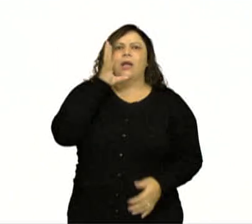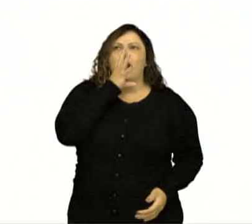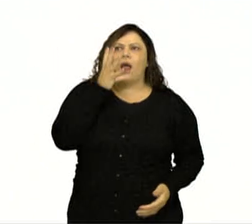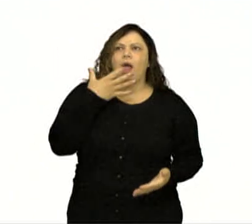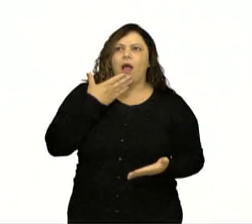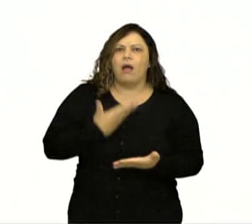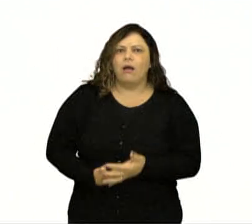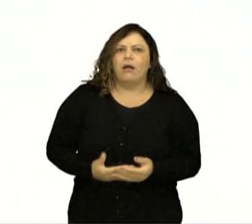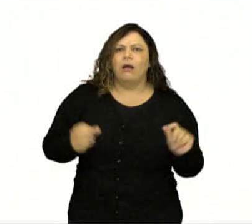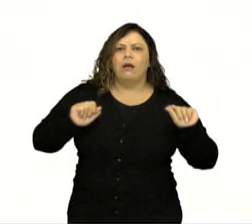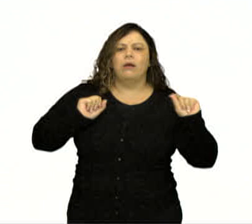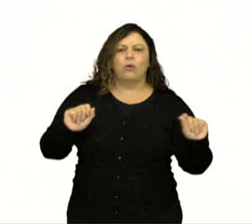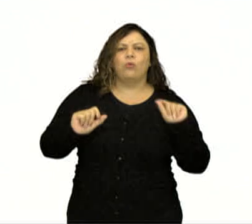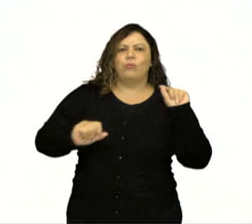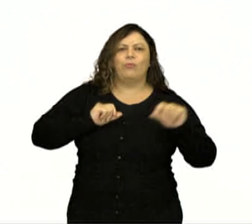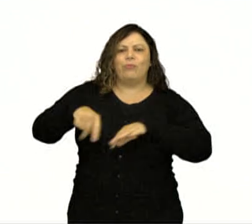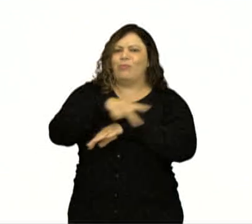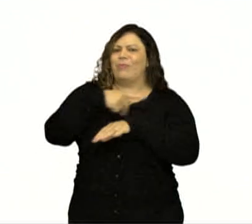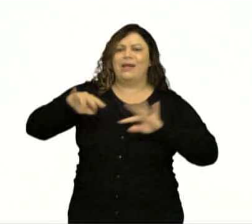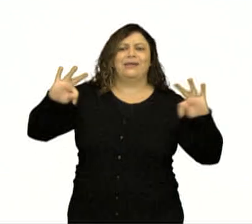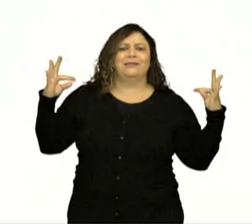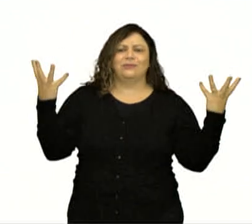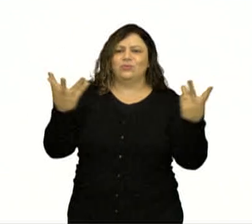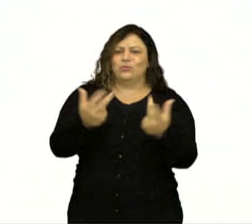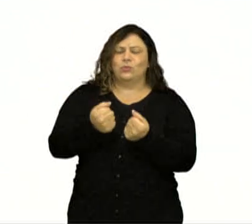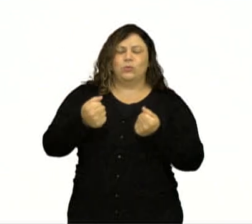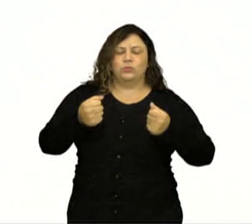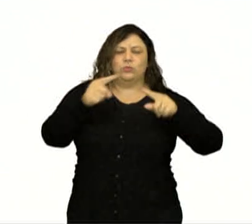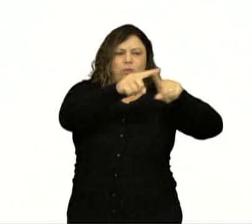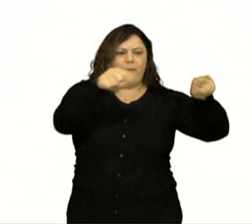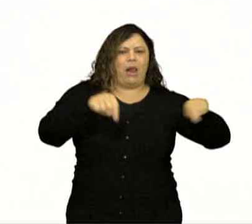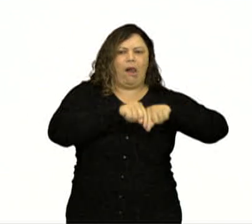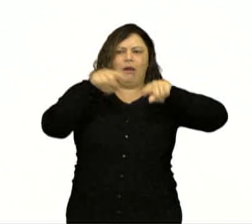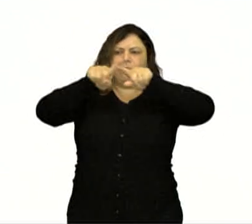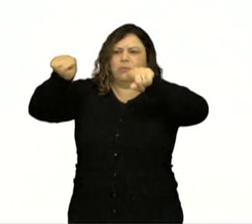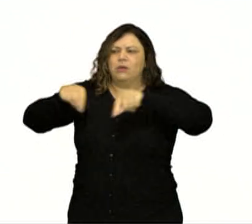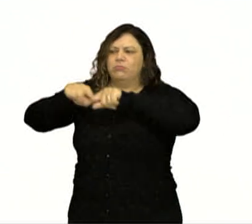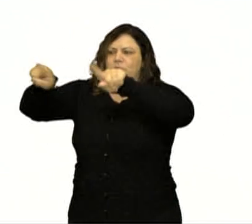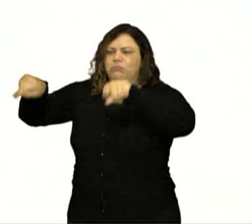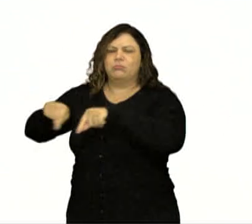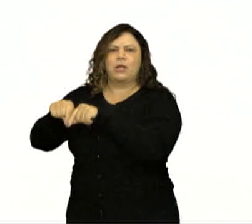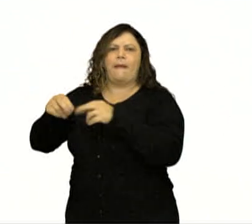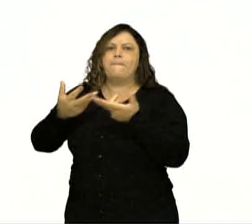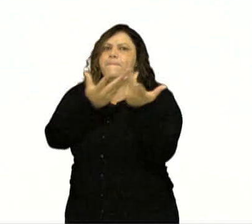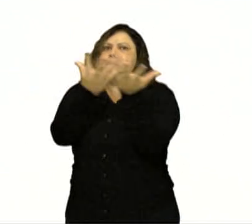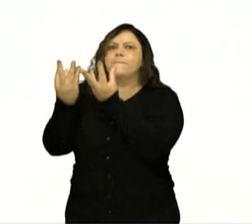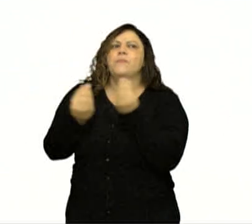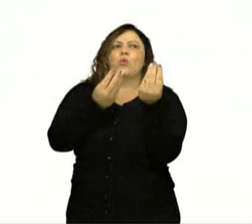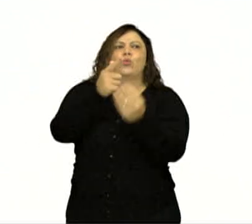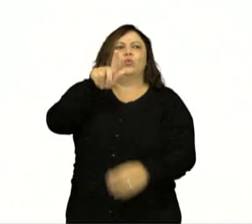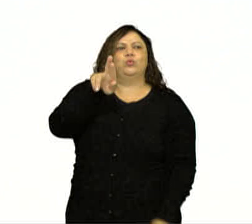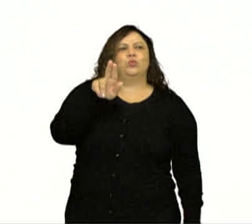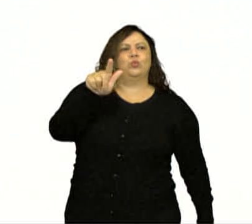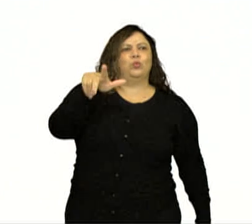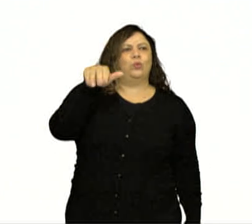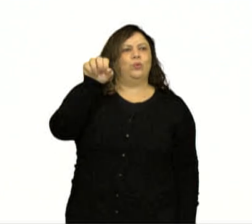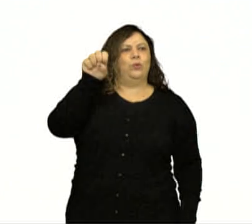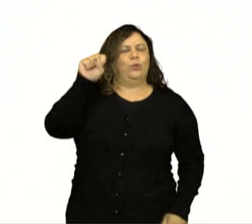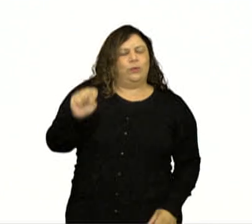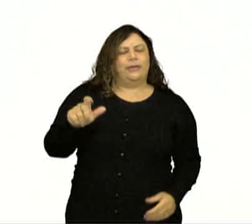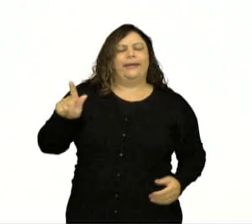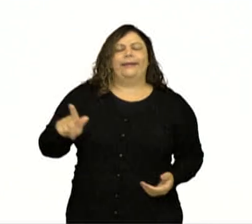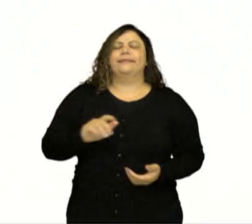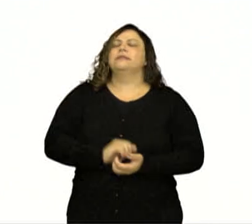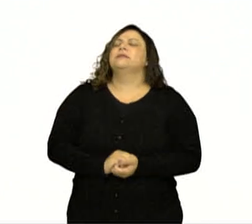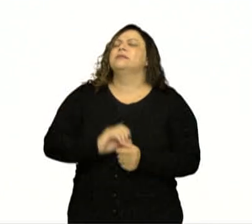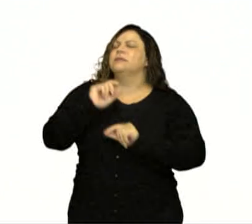O país todo marcado por muitos campos de trabalhos forçados, os gulags. Então,